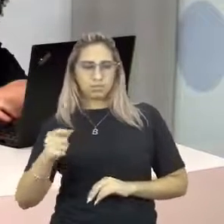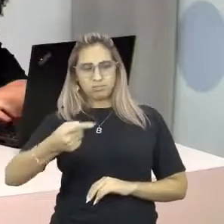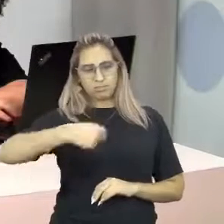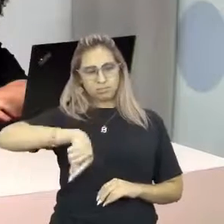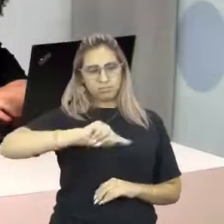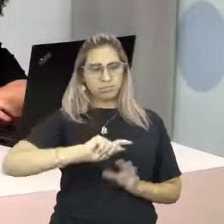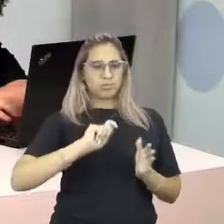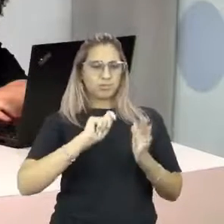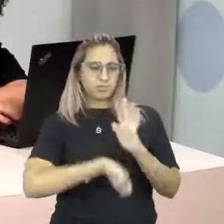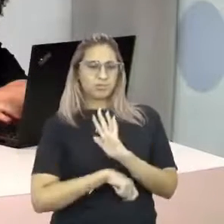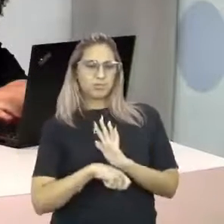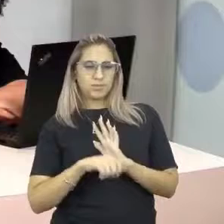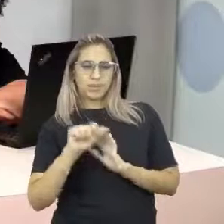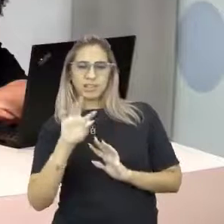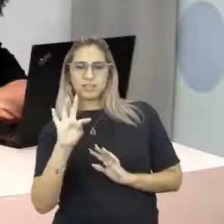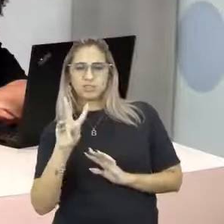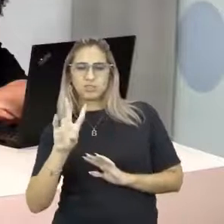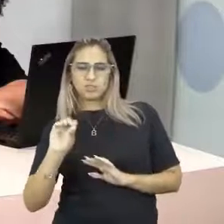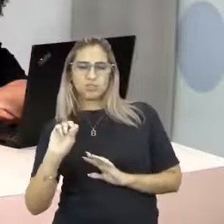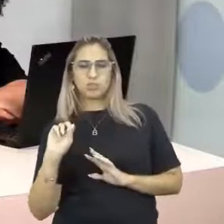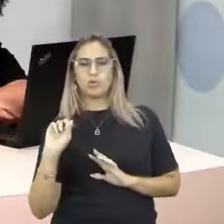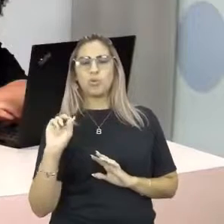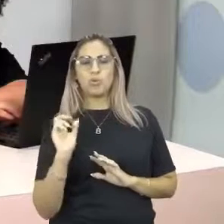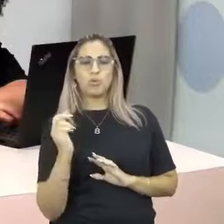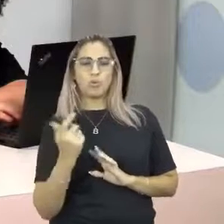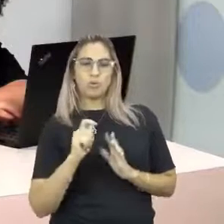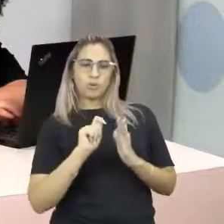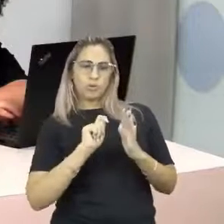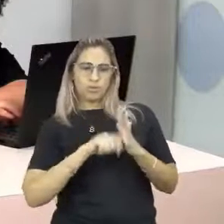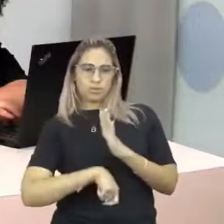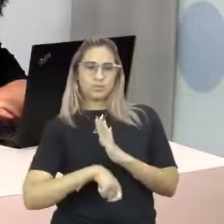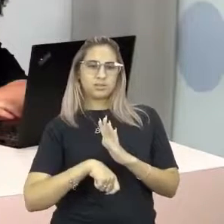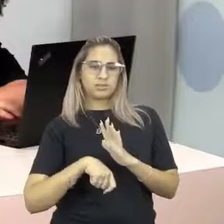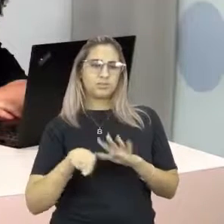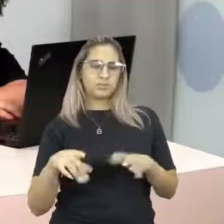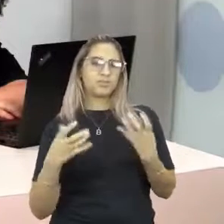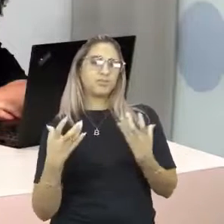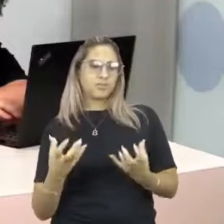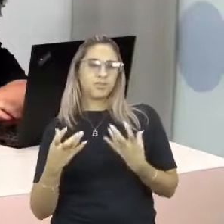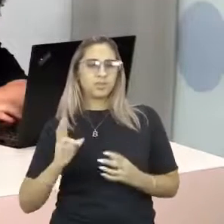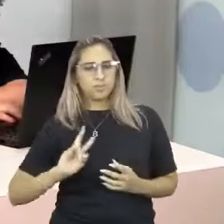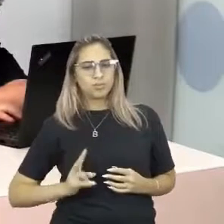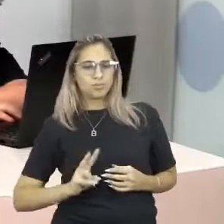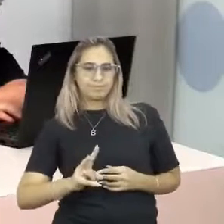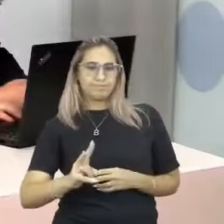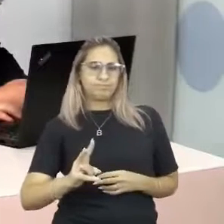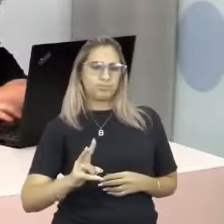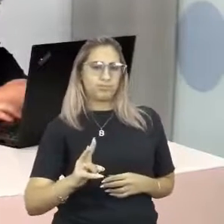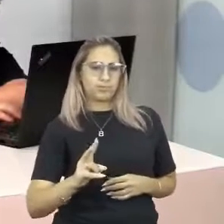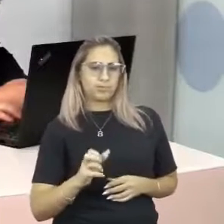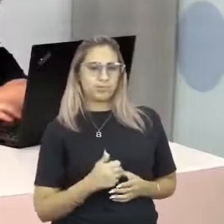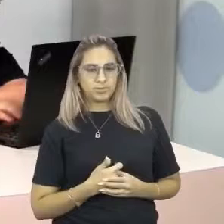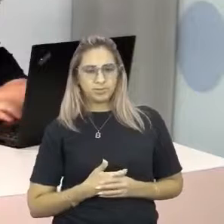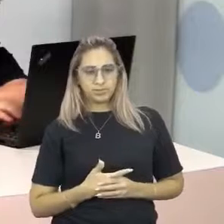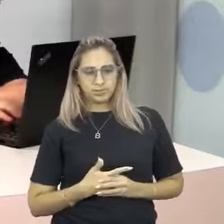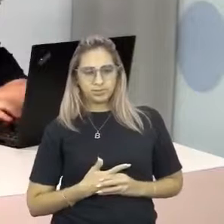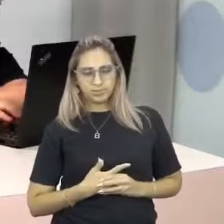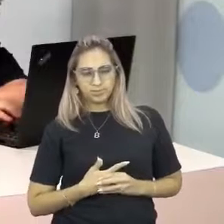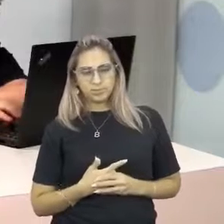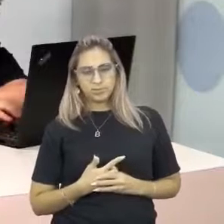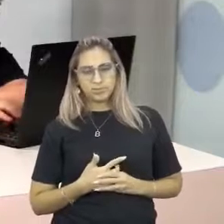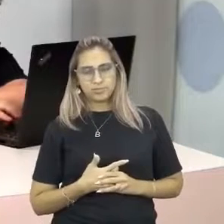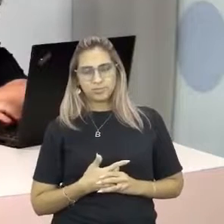contratados com contrato ativo, quanto os candidatos à contratação que queiram estar atuando, né, como professor